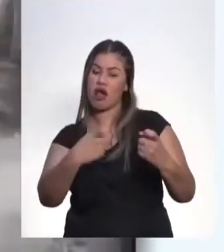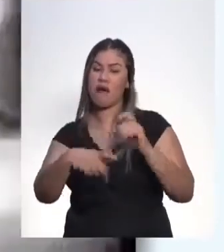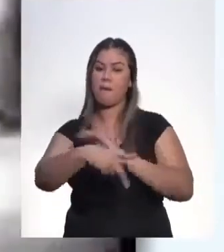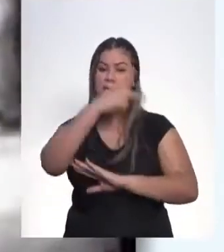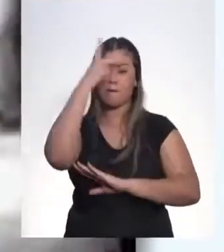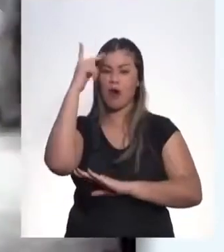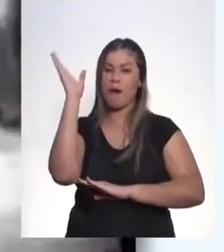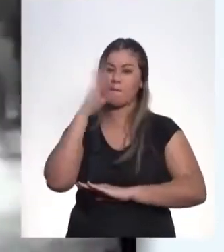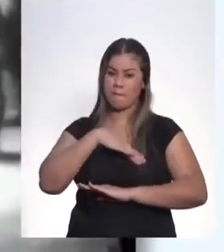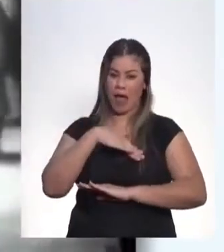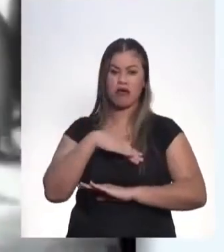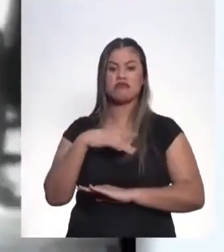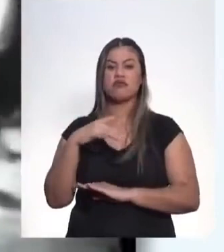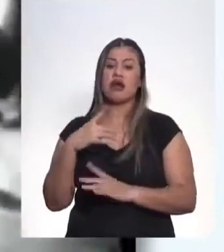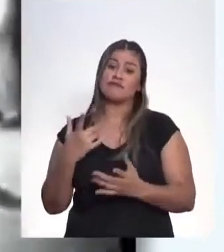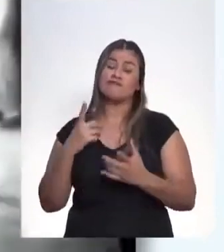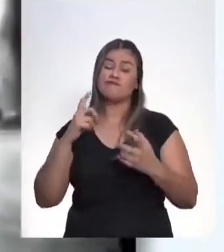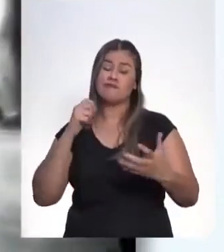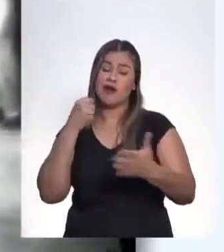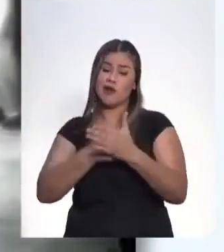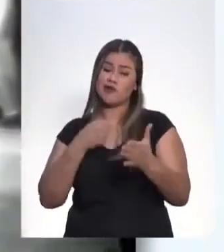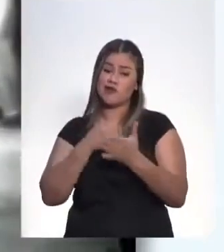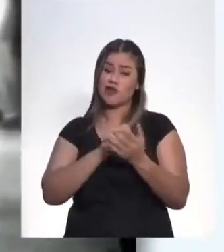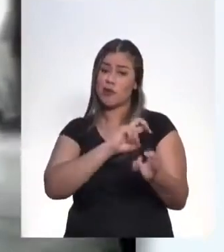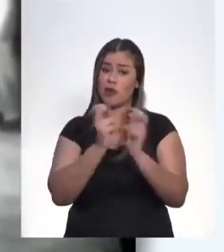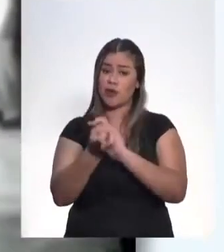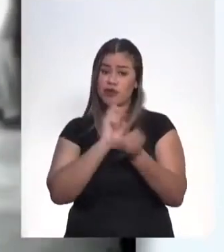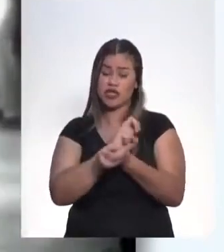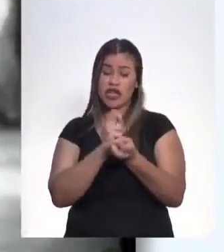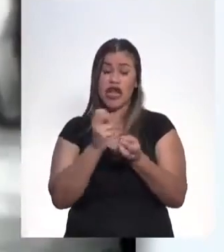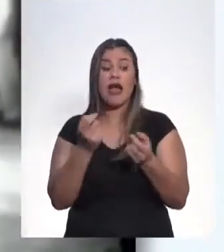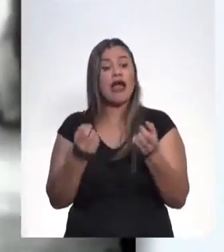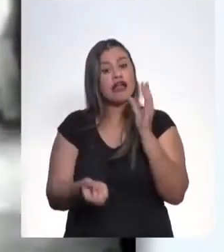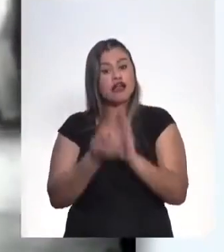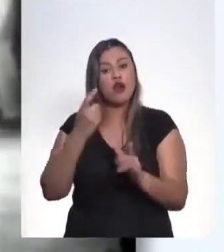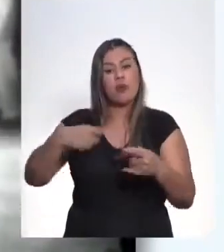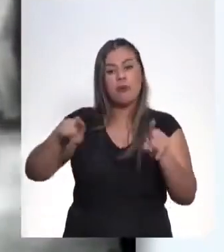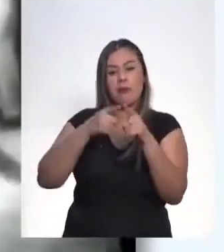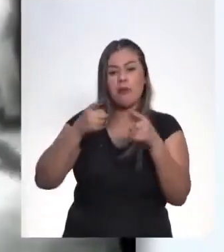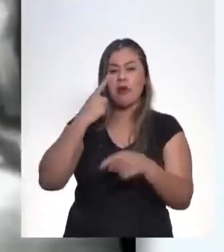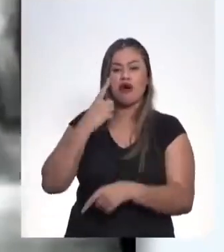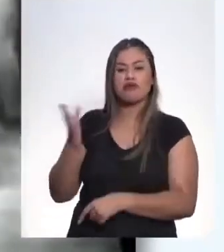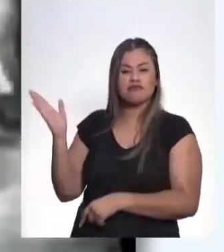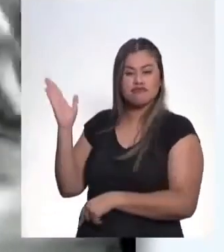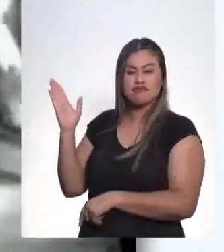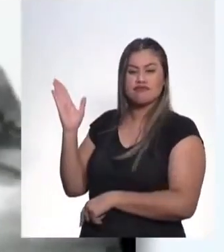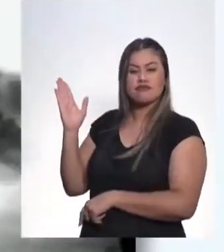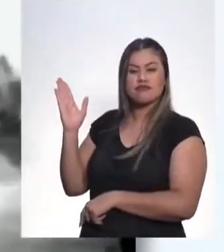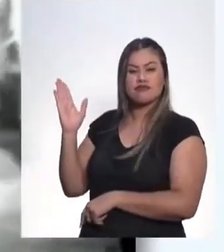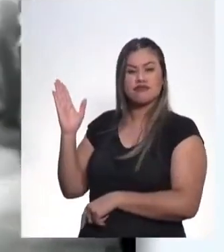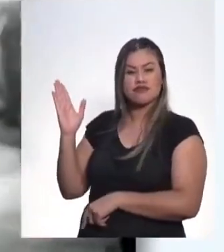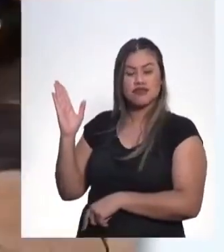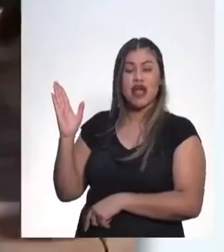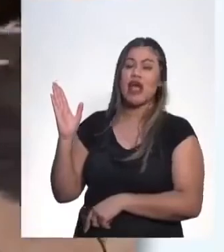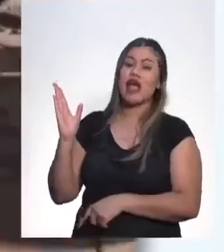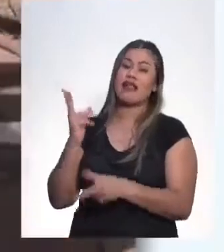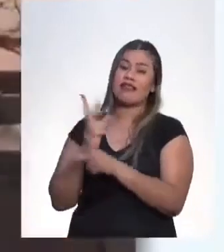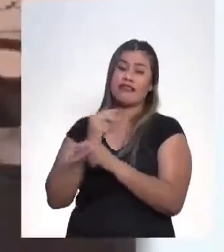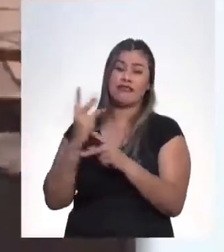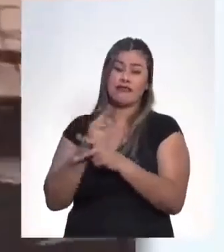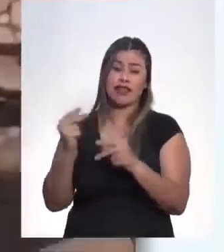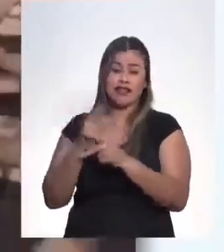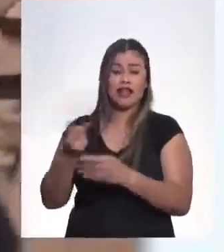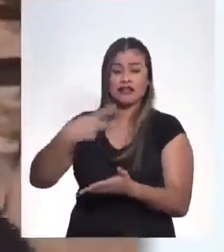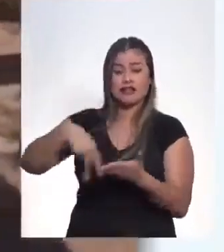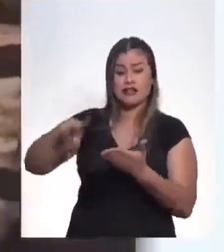engenho. Como a luta era proibida, foi com a música que eles criaram a capoeira, uma arte marcial disfarçada de dança. De lá para